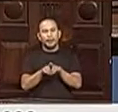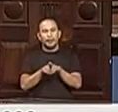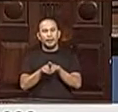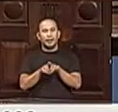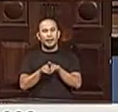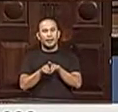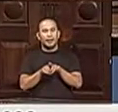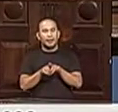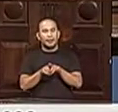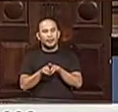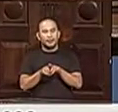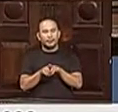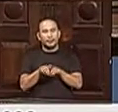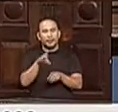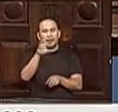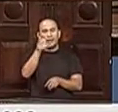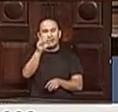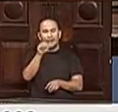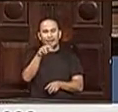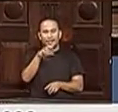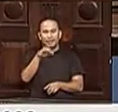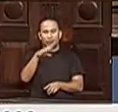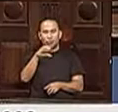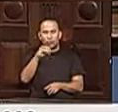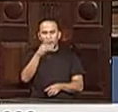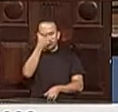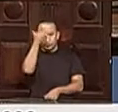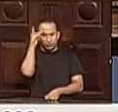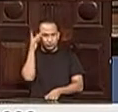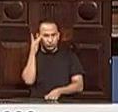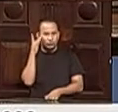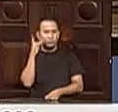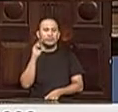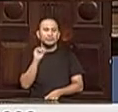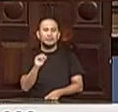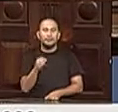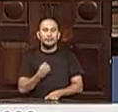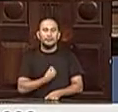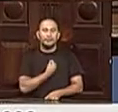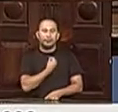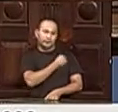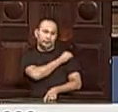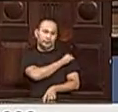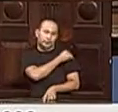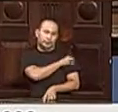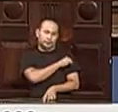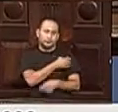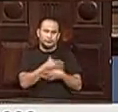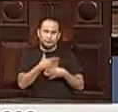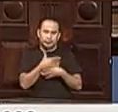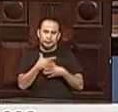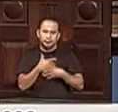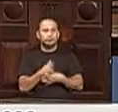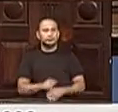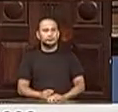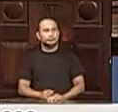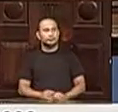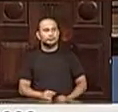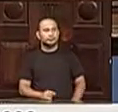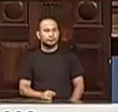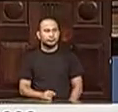cariocas, chamando de cariocas aqueles que são oriundos e moradores da cidade do Rio de Janeiro,